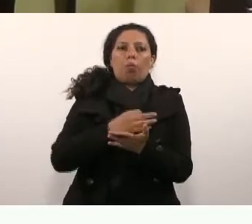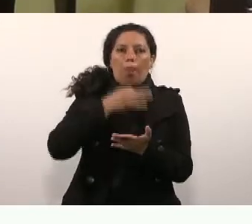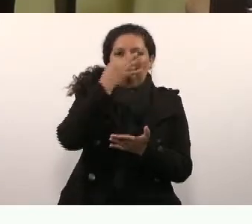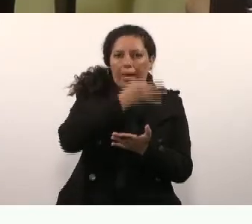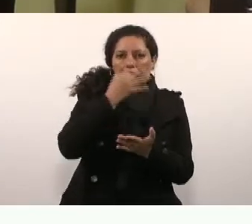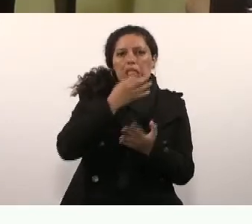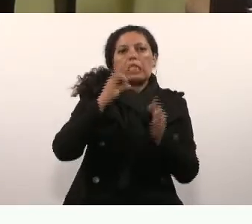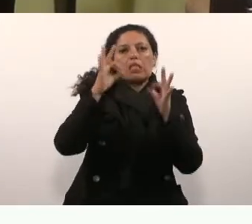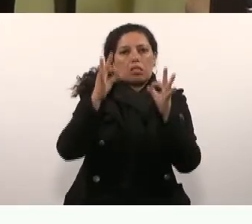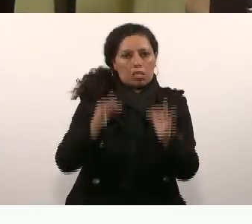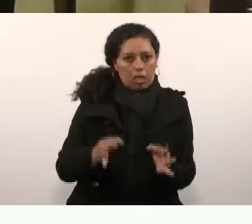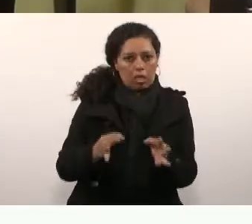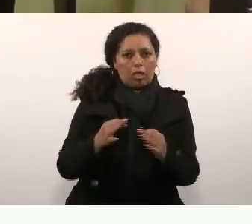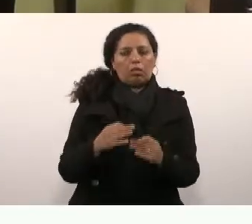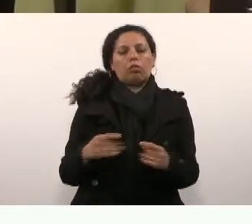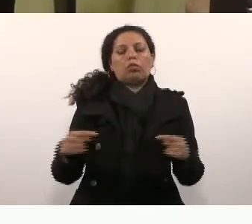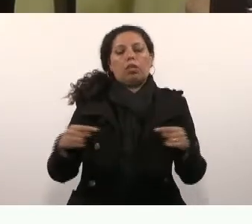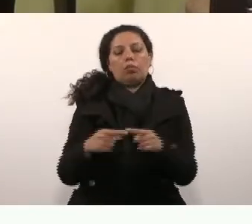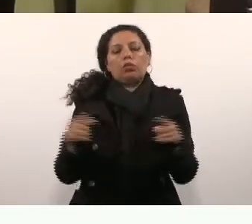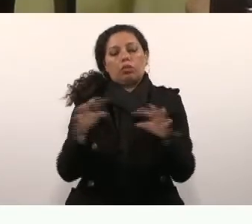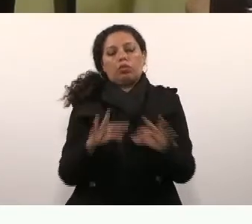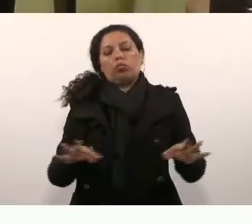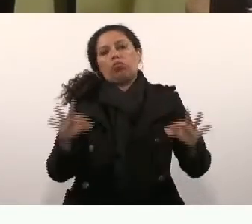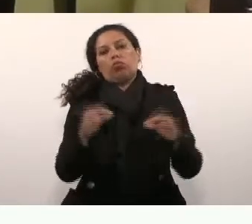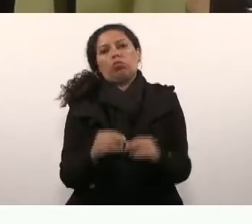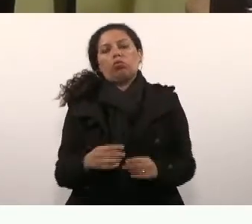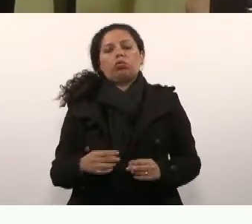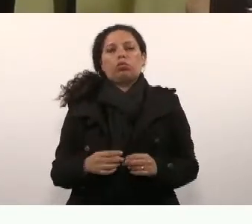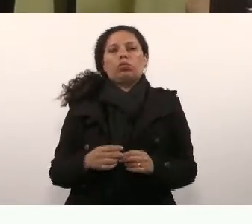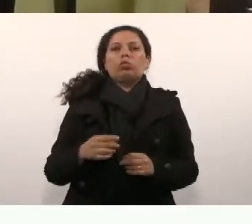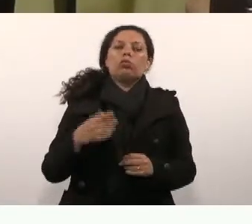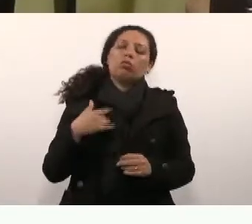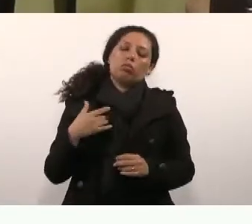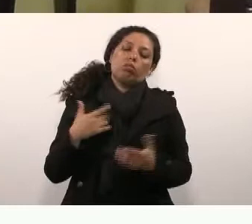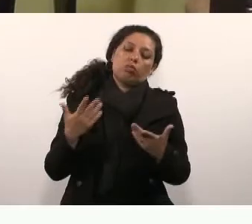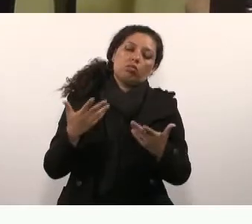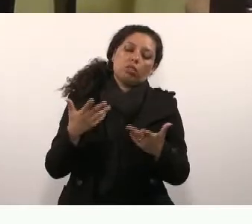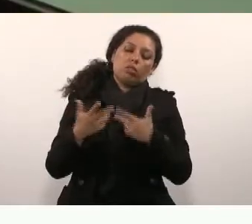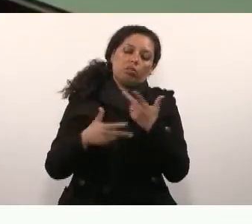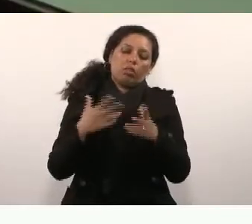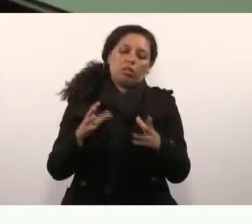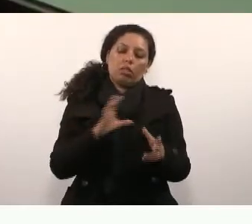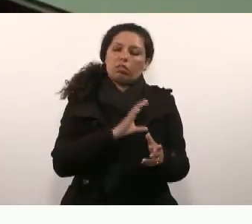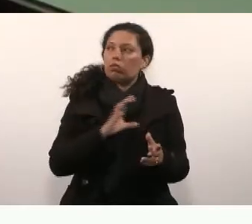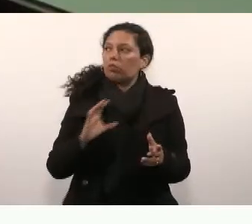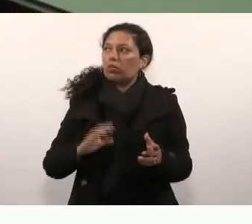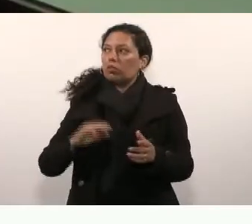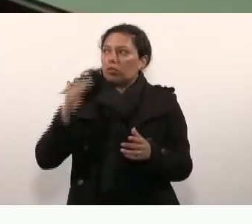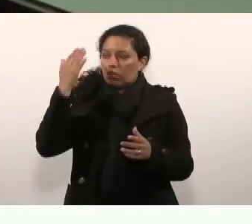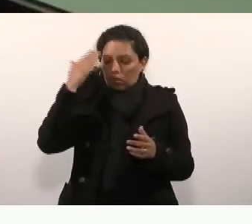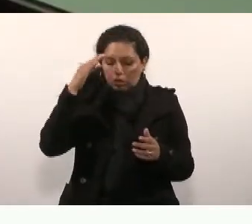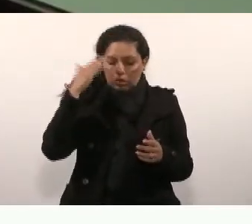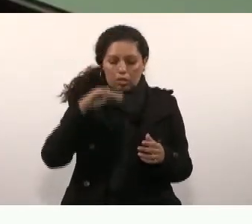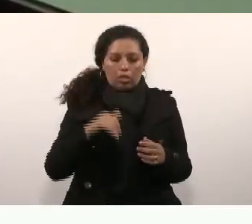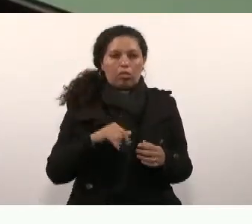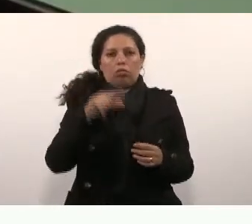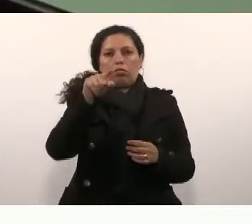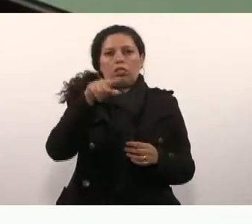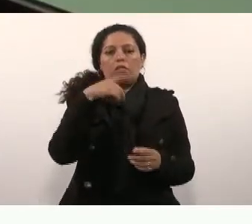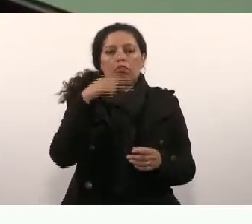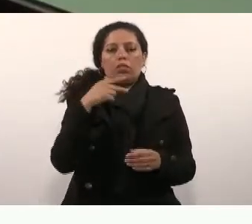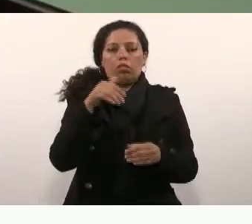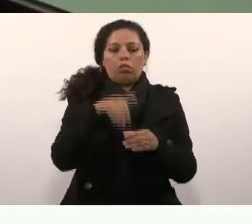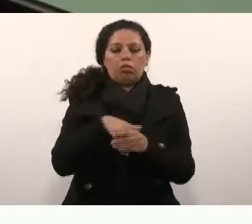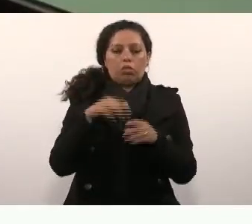realmente cumpra o objetivo. E aí eu coloco essa sugestão para a comissão. Então, estou entendendo que o deputado, te acompanhando a sua discussão, faz um